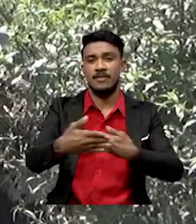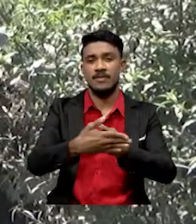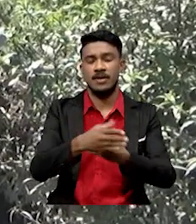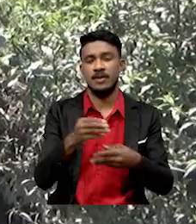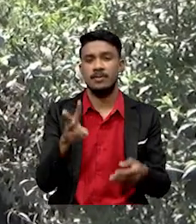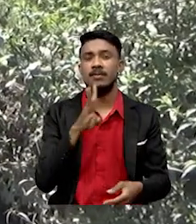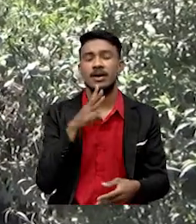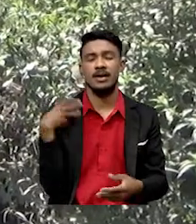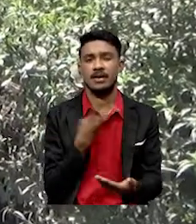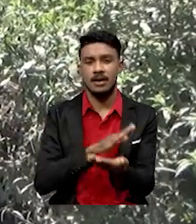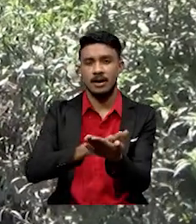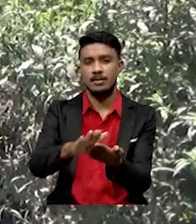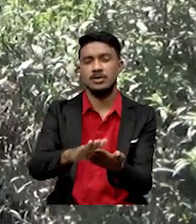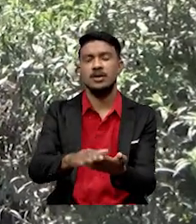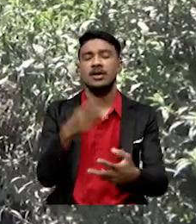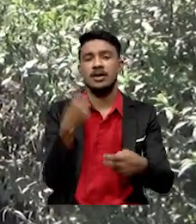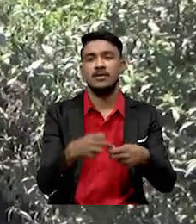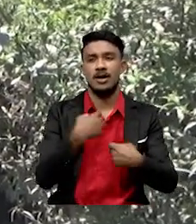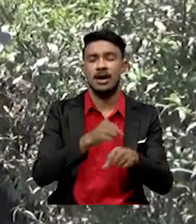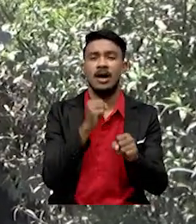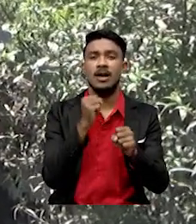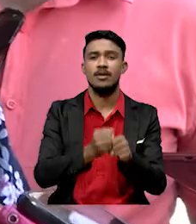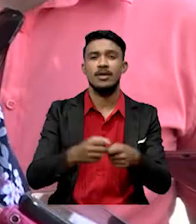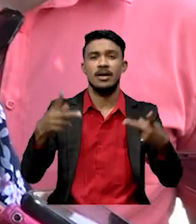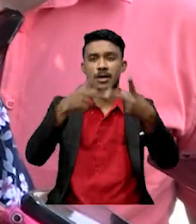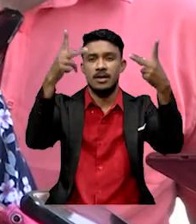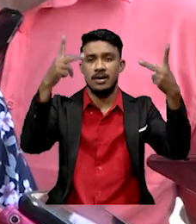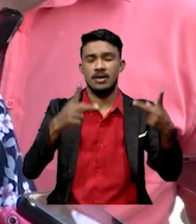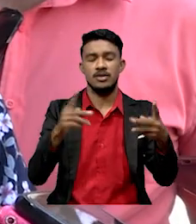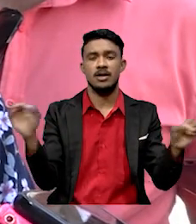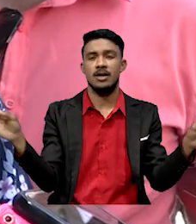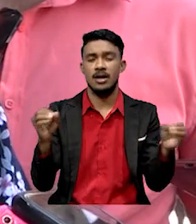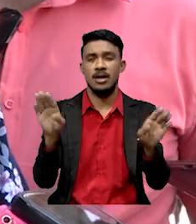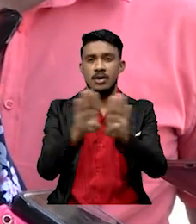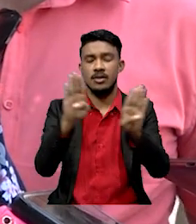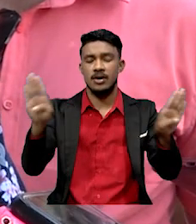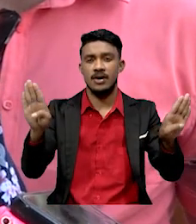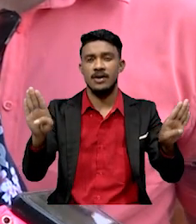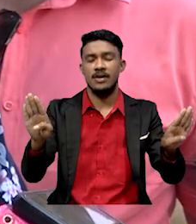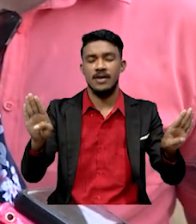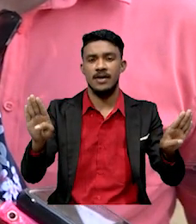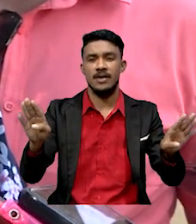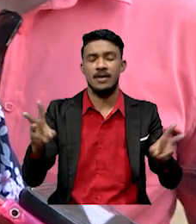hamos. Pior liu, halo tankios, la loke ta infrastruktura iha valeta ni leten.